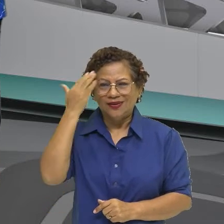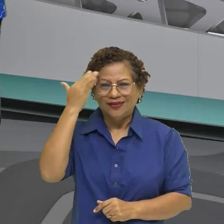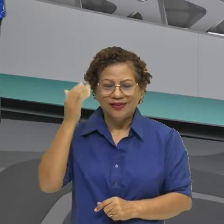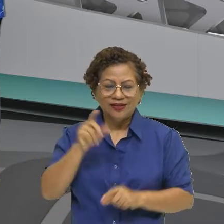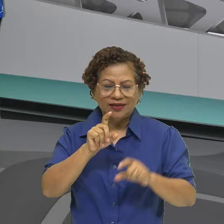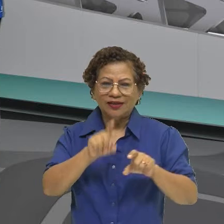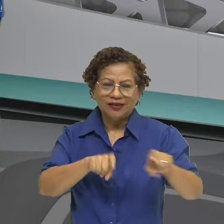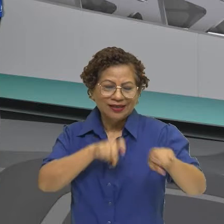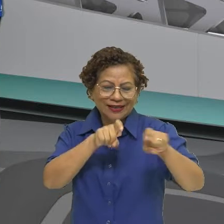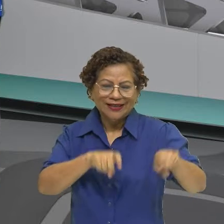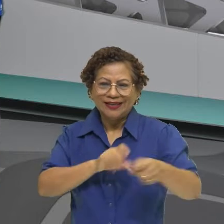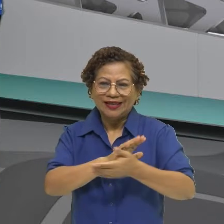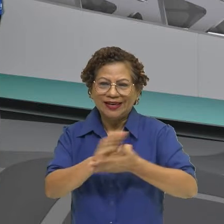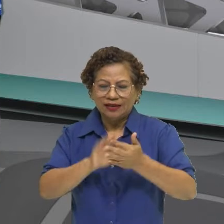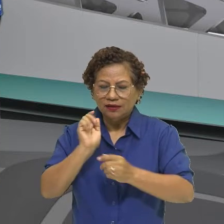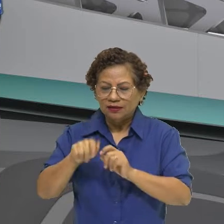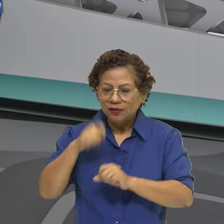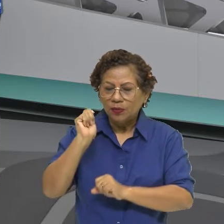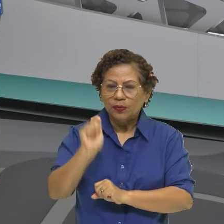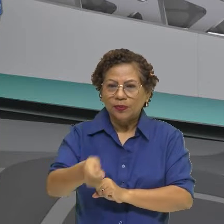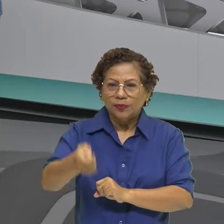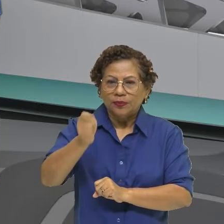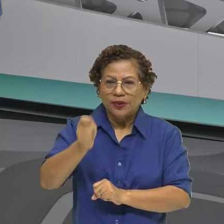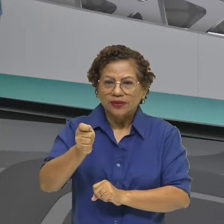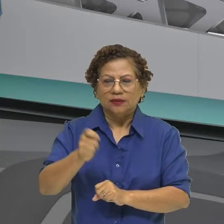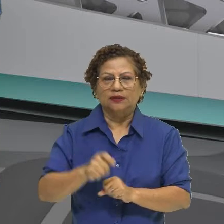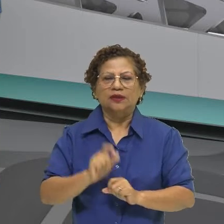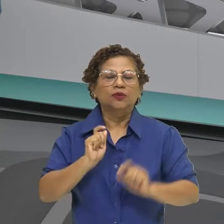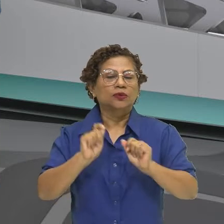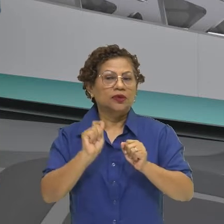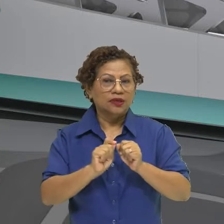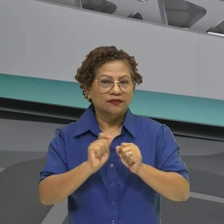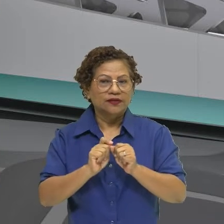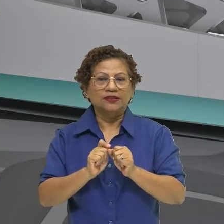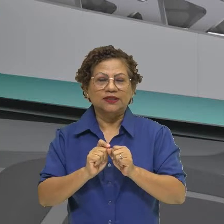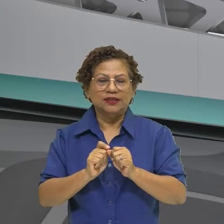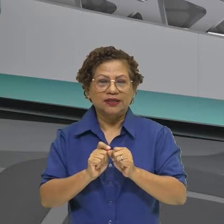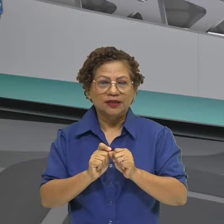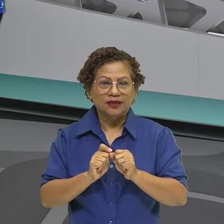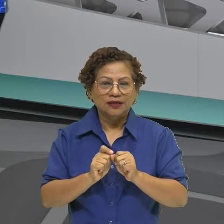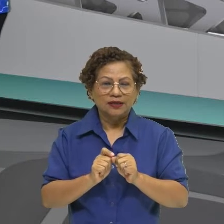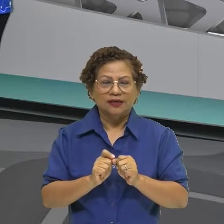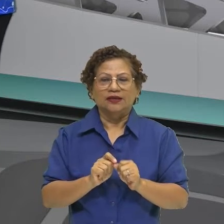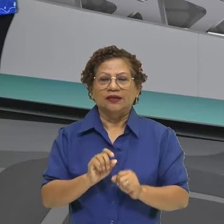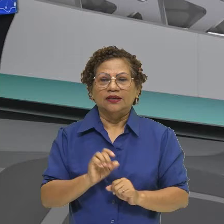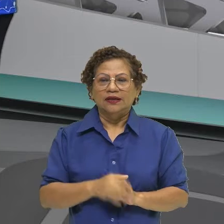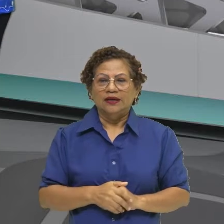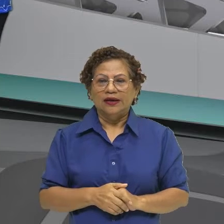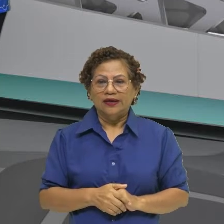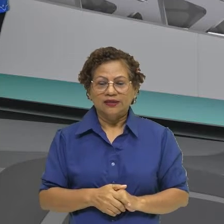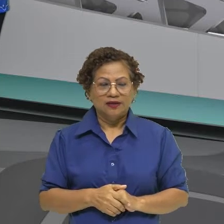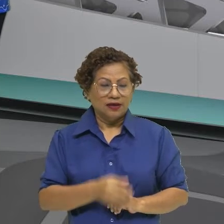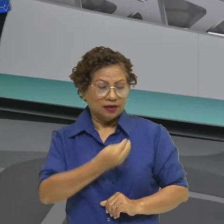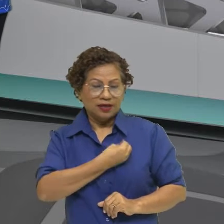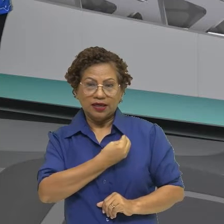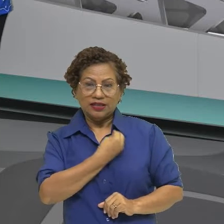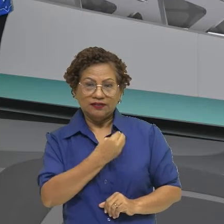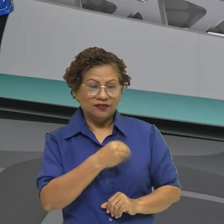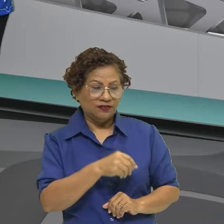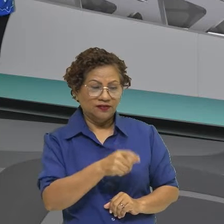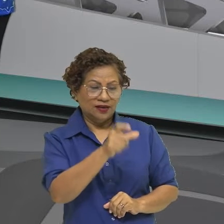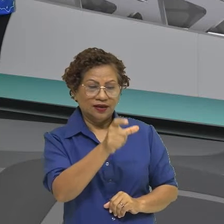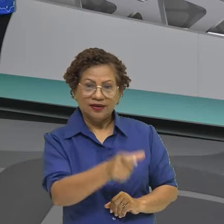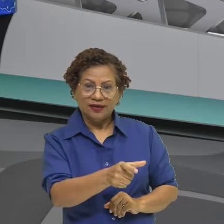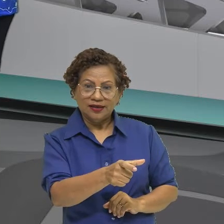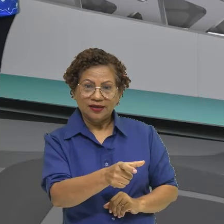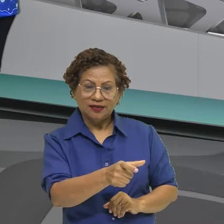da agricultura. Então, ele fazia suas coletas e, quando acabava naquele ambiente, ele mudava de